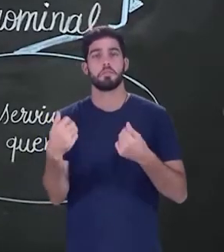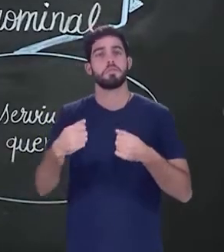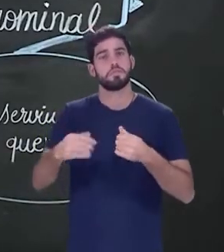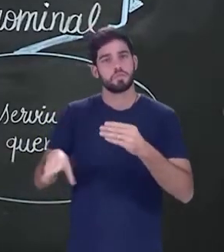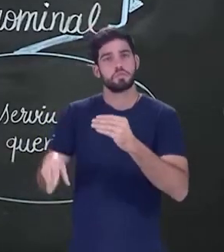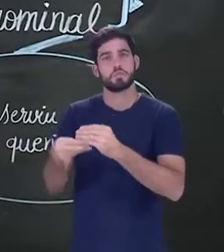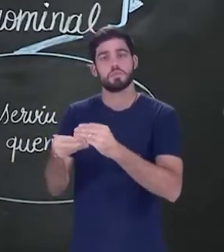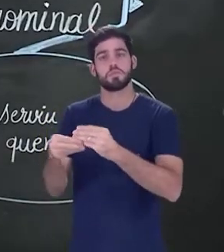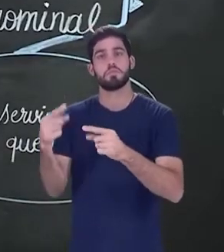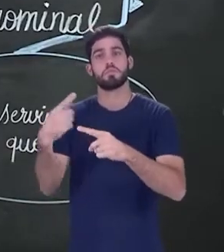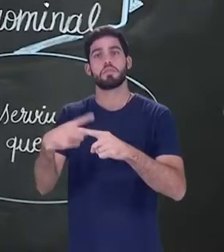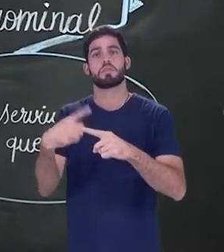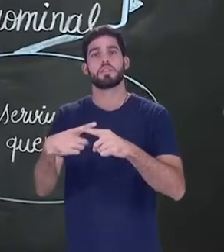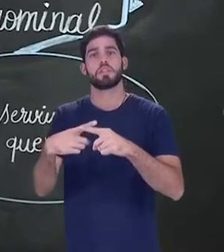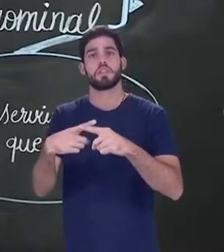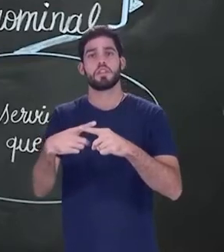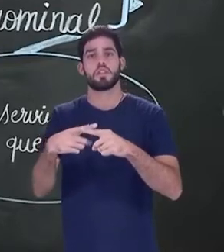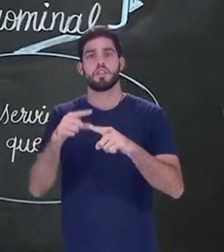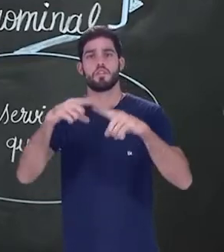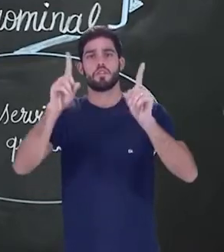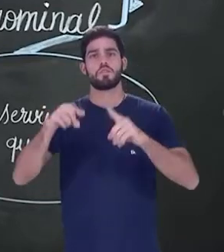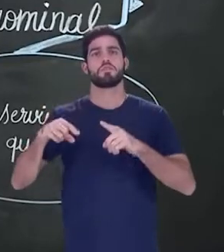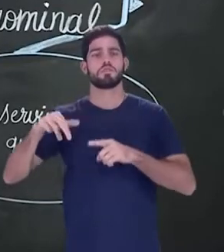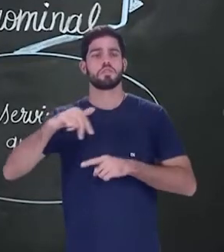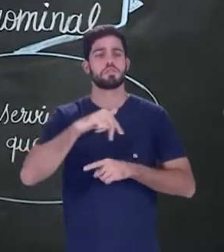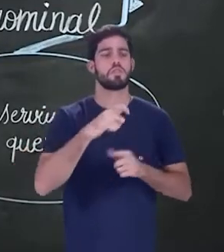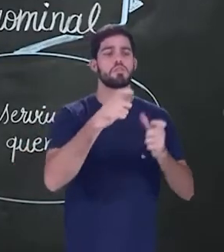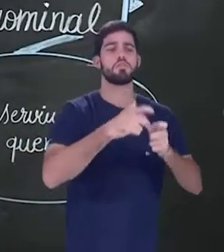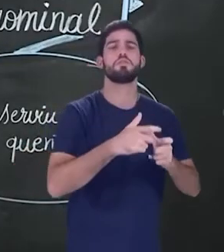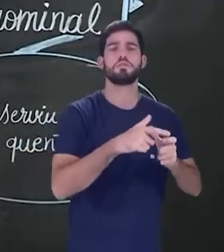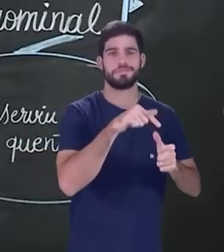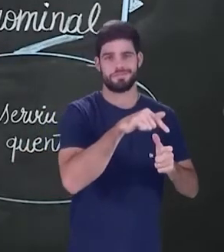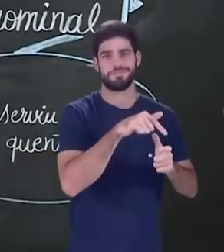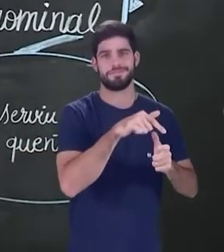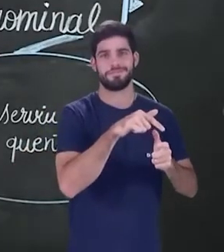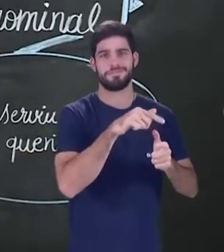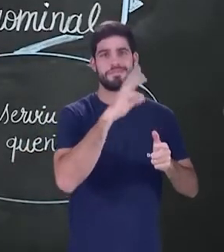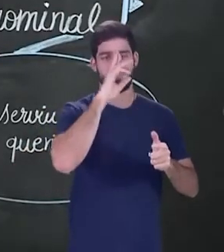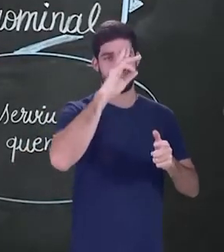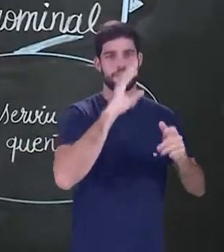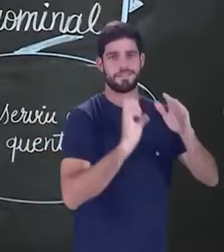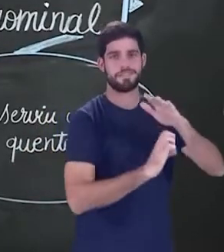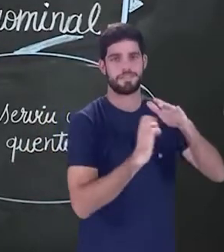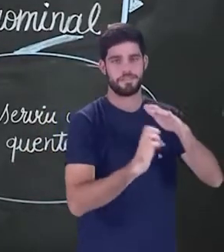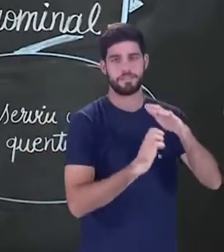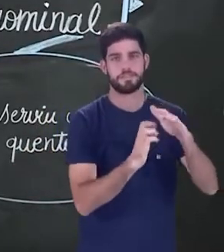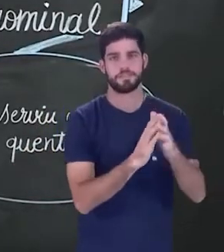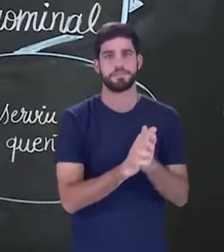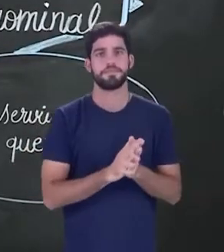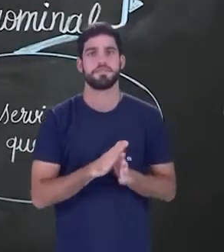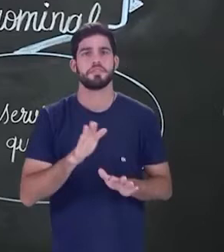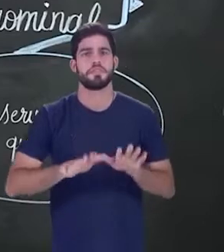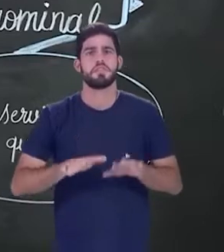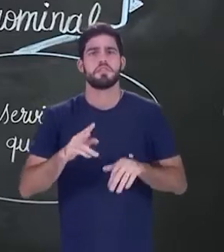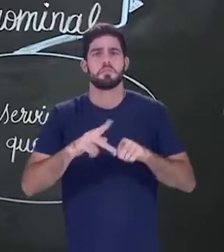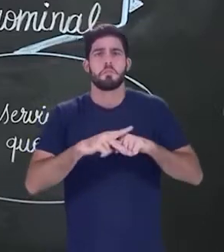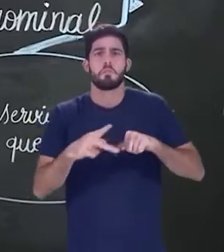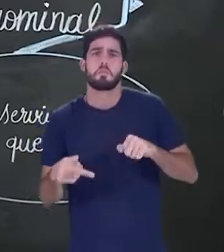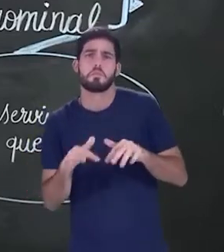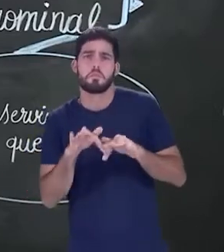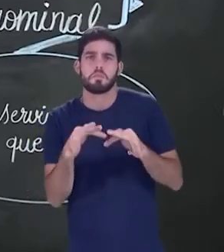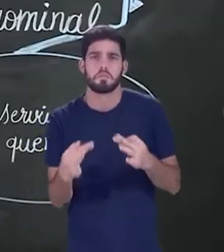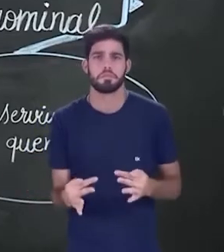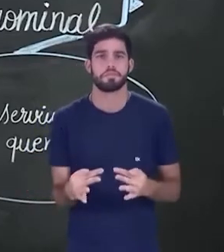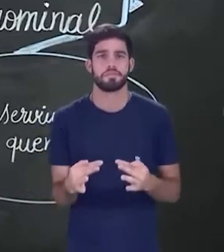para indicar para onde os funcionários caminharam. Em algumas gramáticas, a gente vai encontrar a definição de um predicado simples, quando